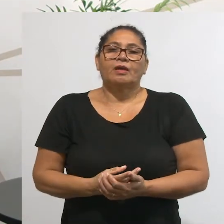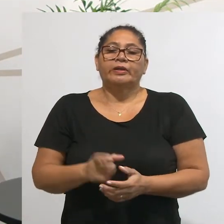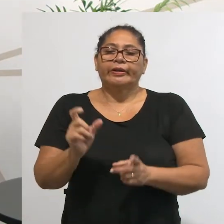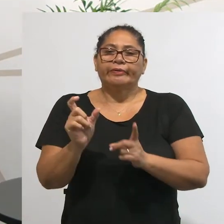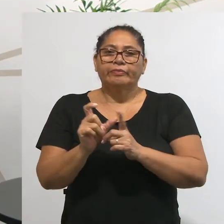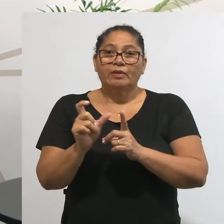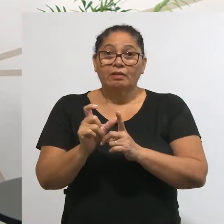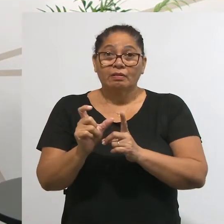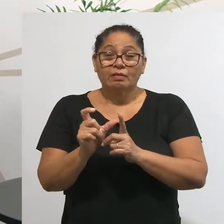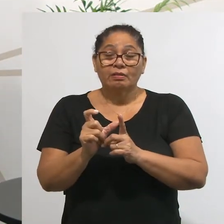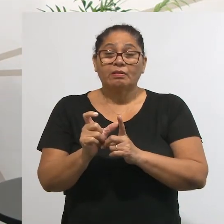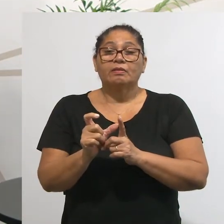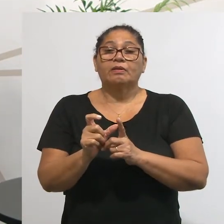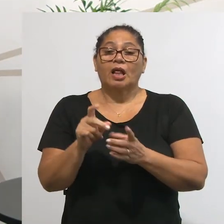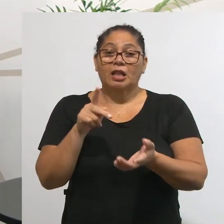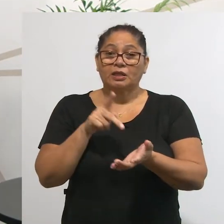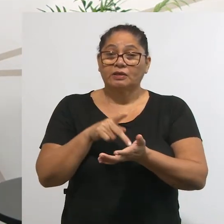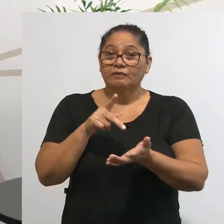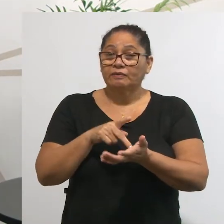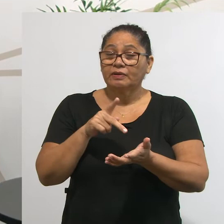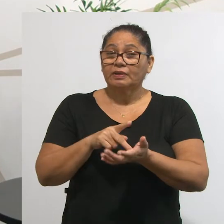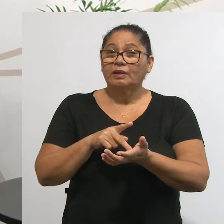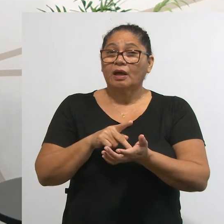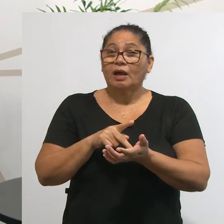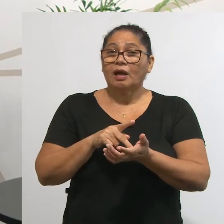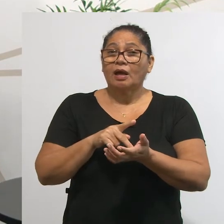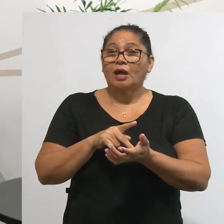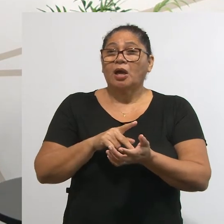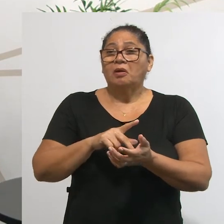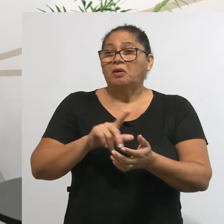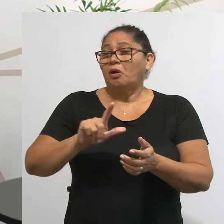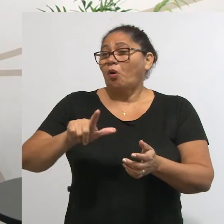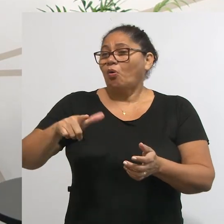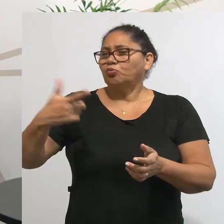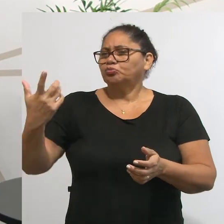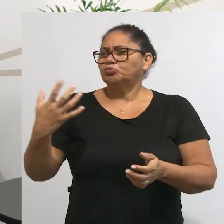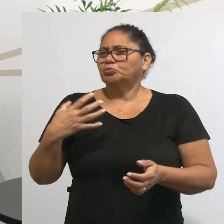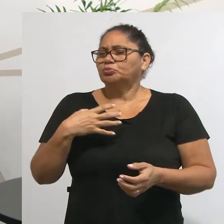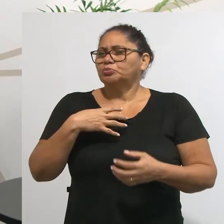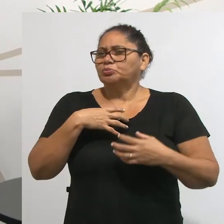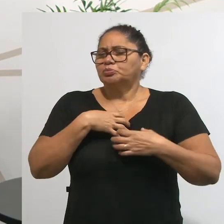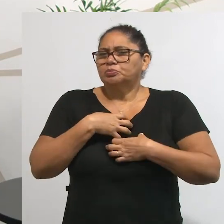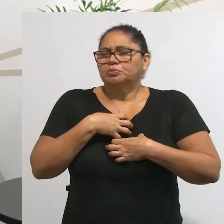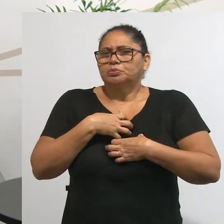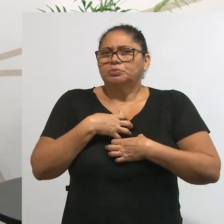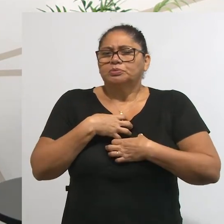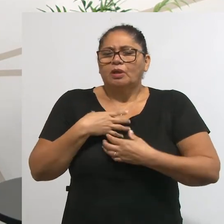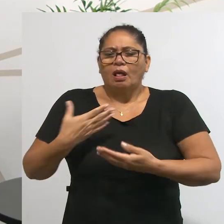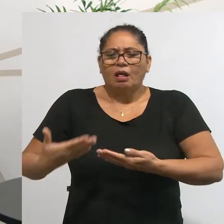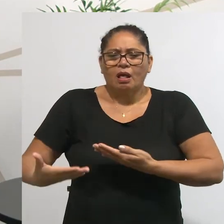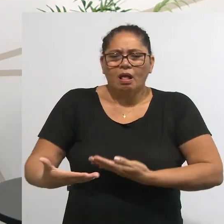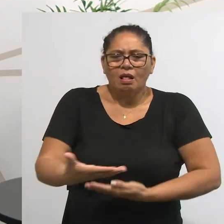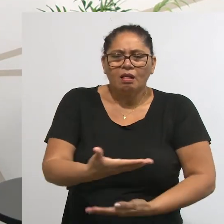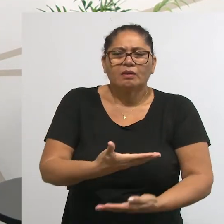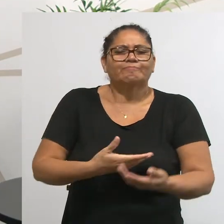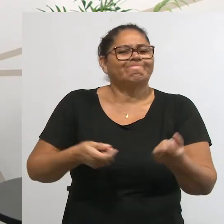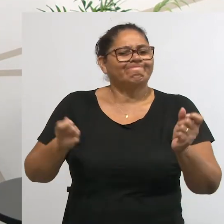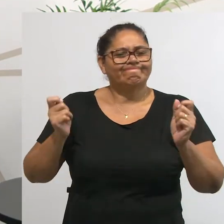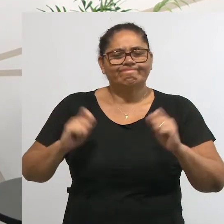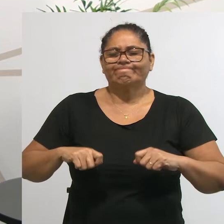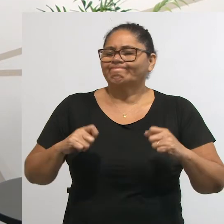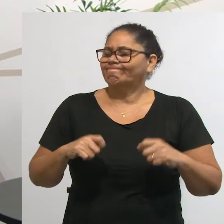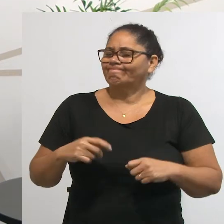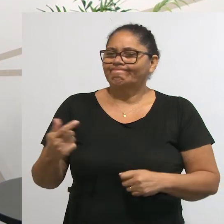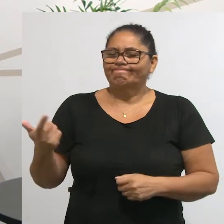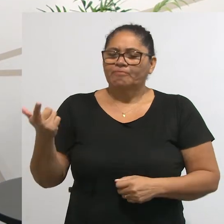dessas palavras, na verdade, elas vão gerar outros sentidos e vão construir outras relações. Então, eu não necessito